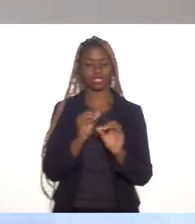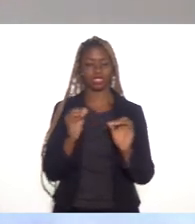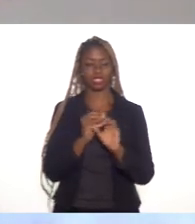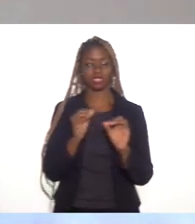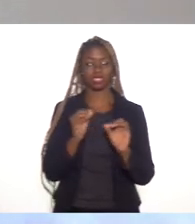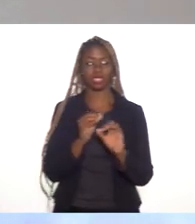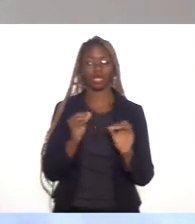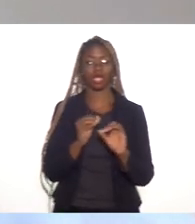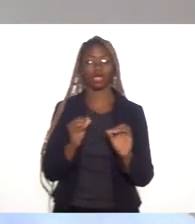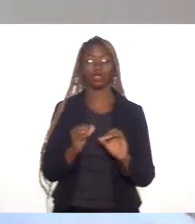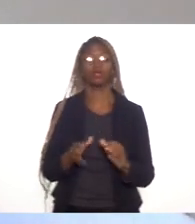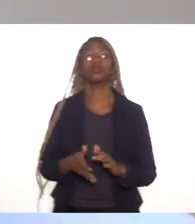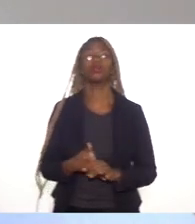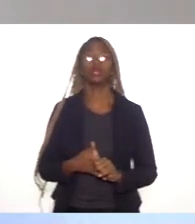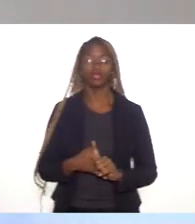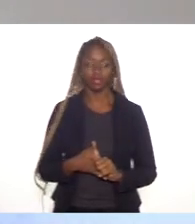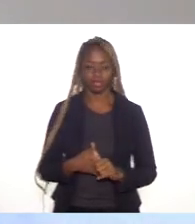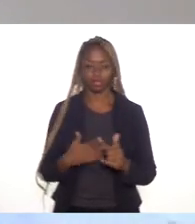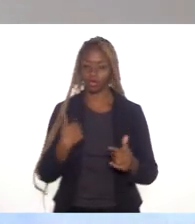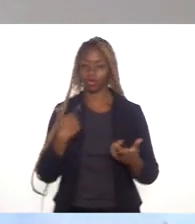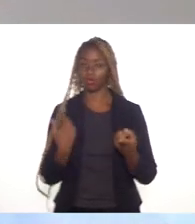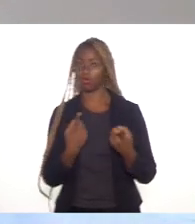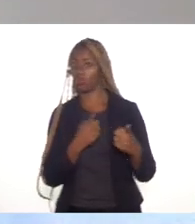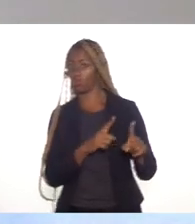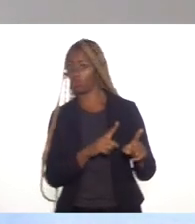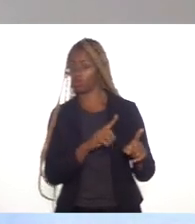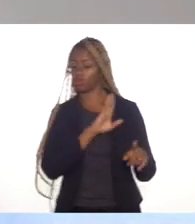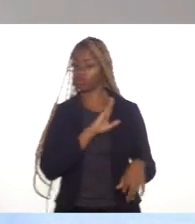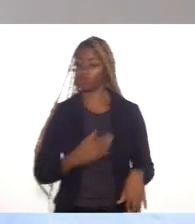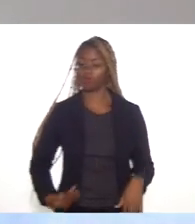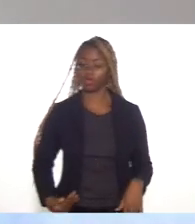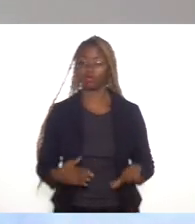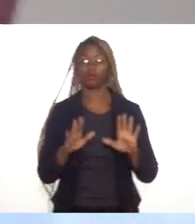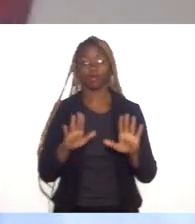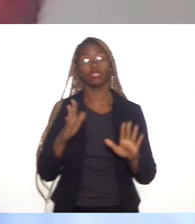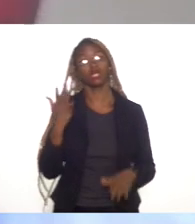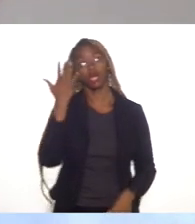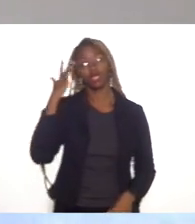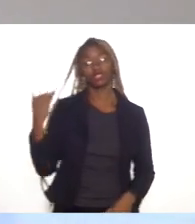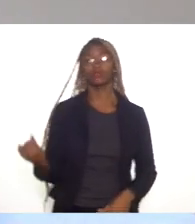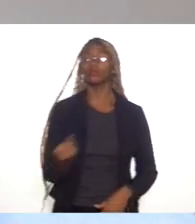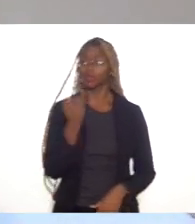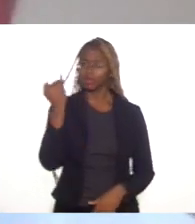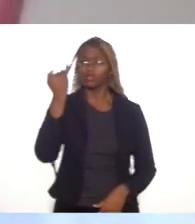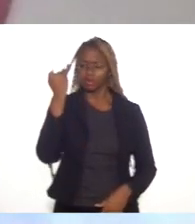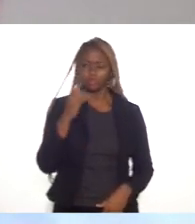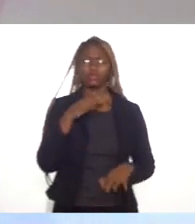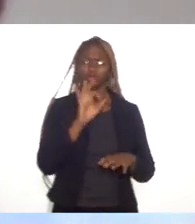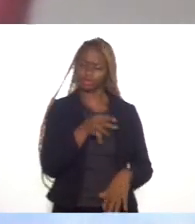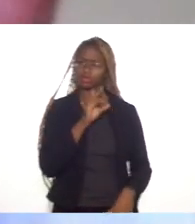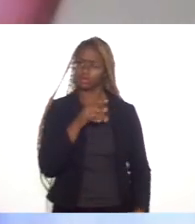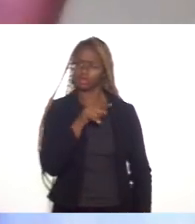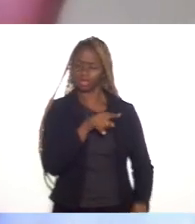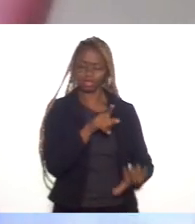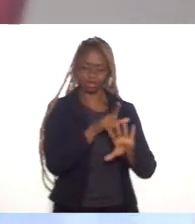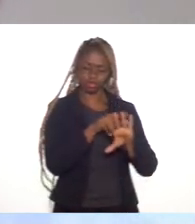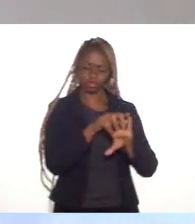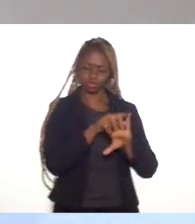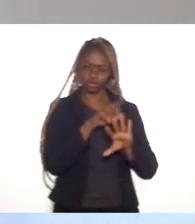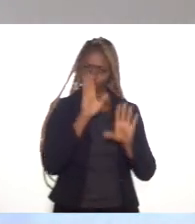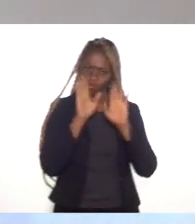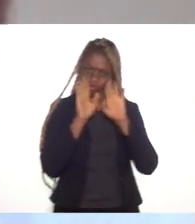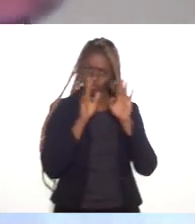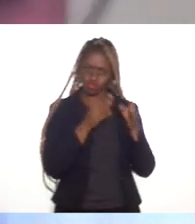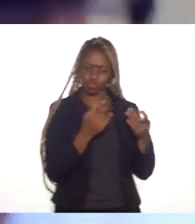estando na oposição ao governo, que acho importante que o primeiro eixo da LDO seja o eixo relacionado